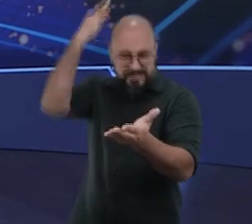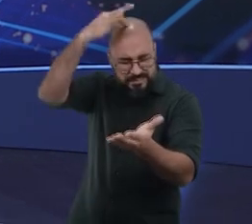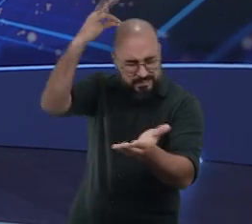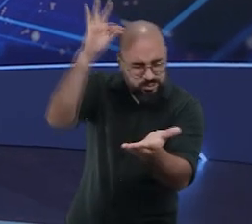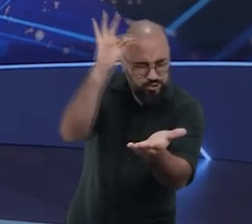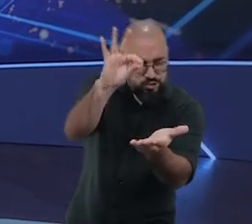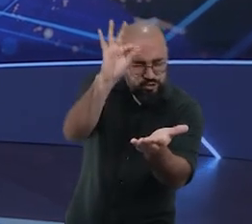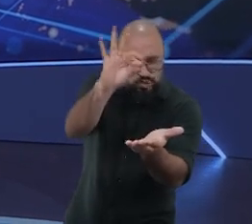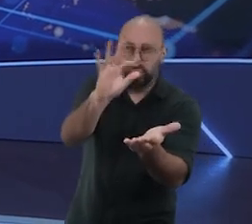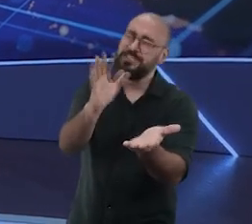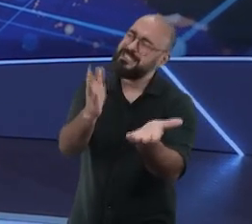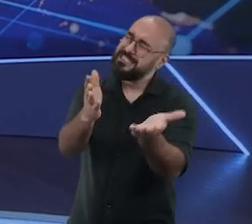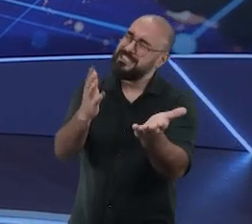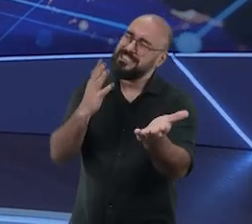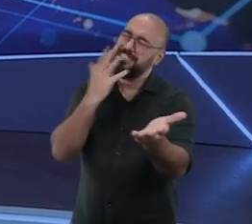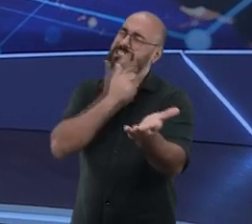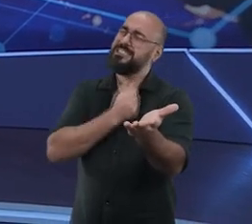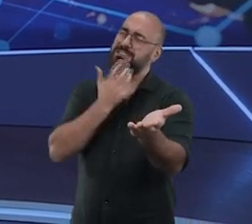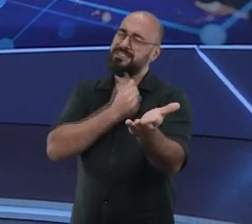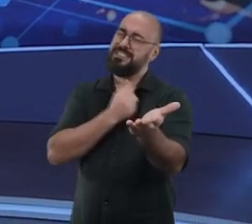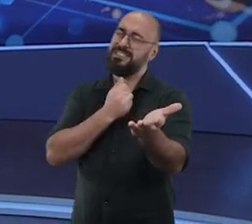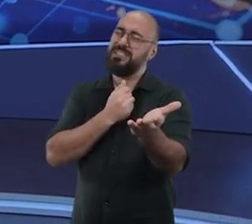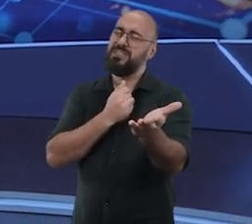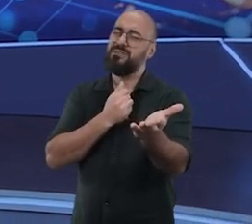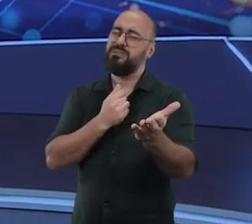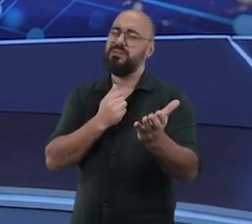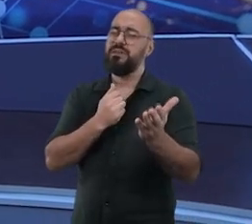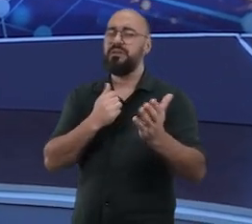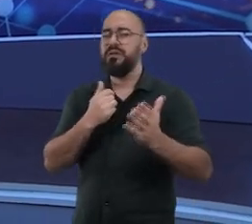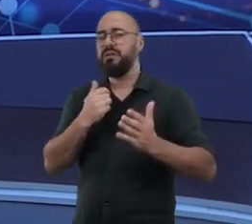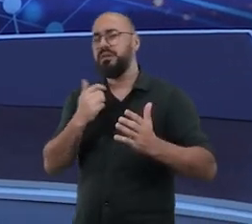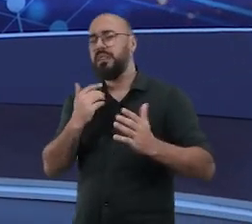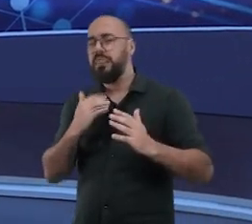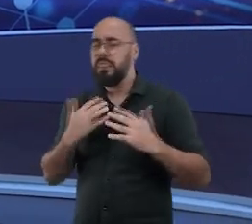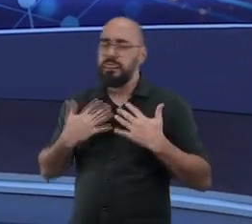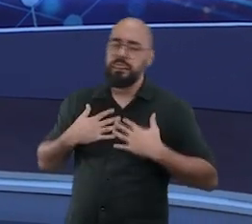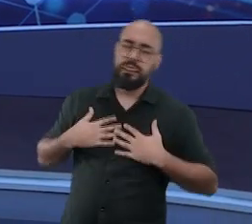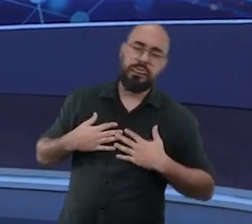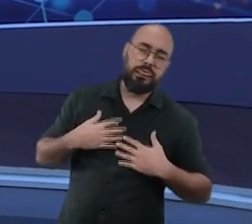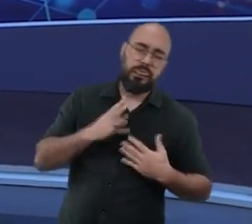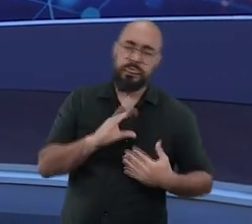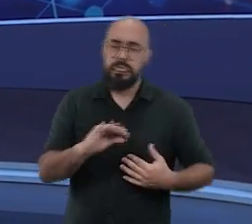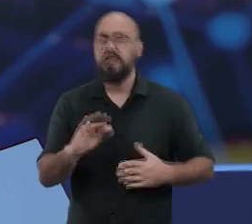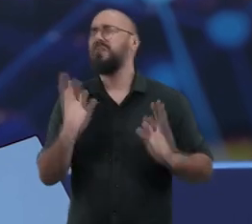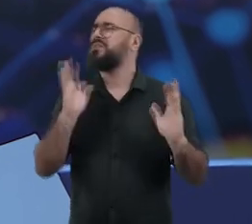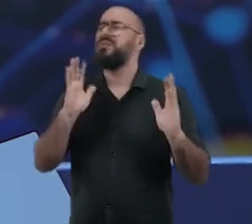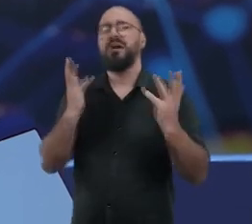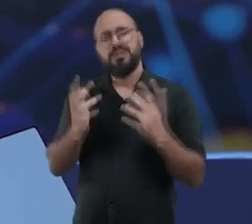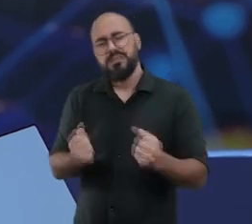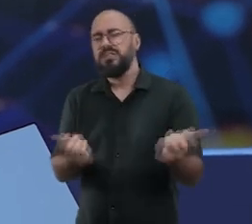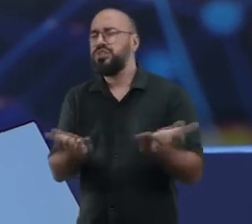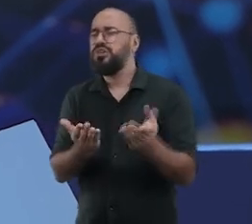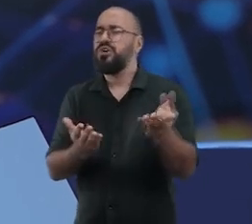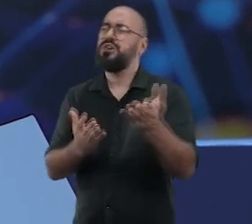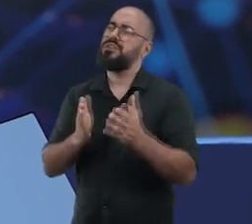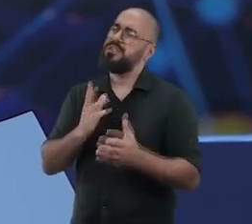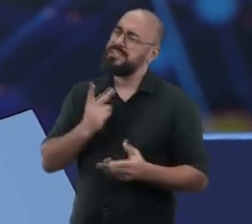filha, para que a salvação nunca passe das nossas mãos. E um dia estejamos com Cristo Jesus por toda a